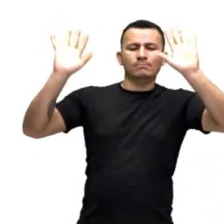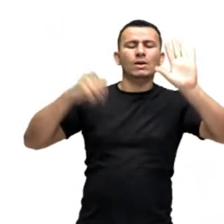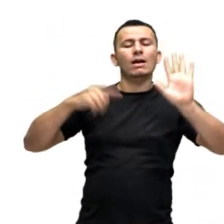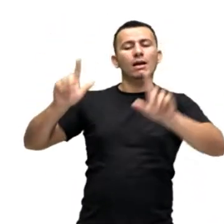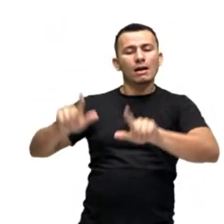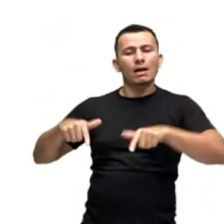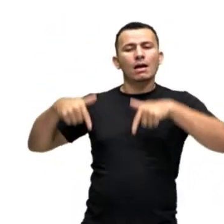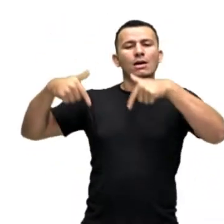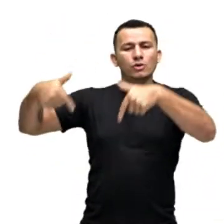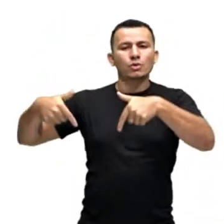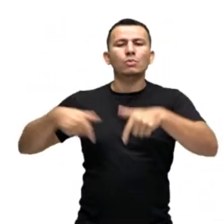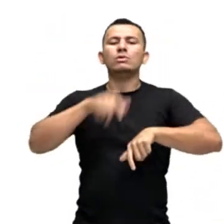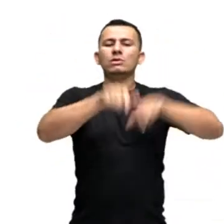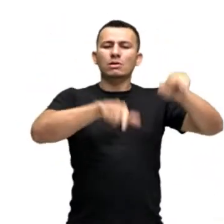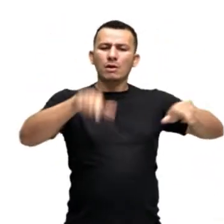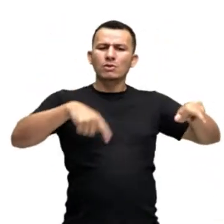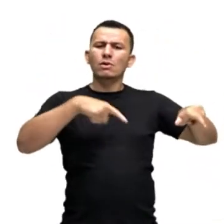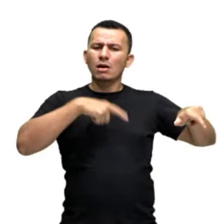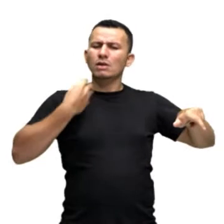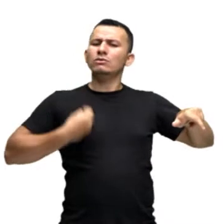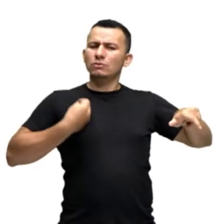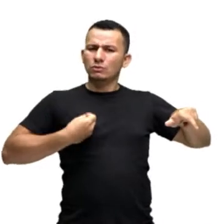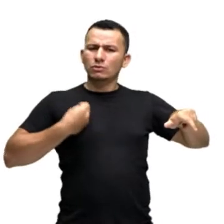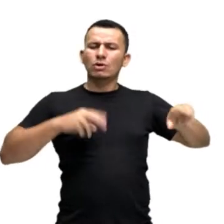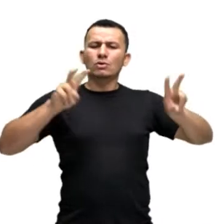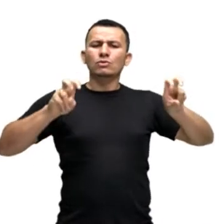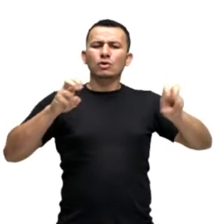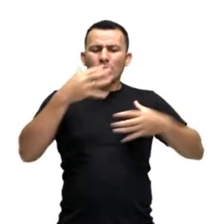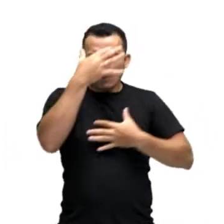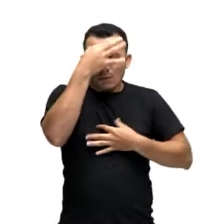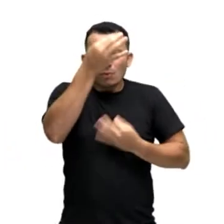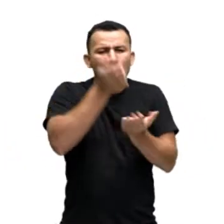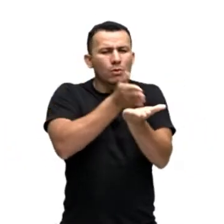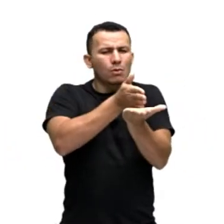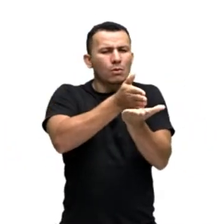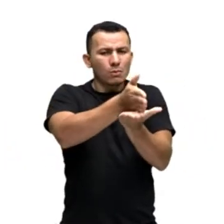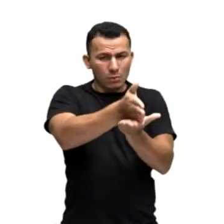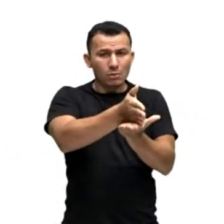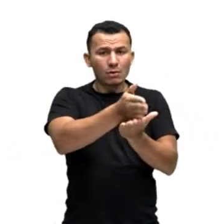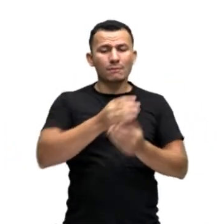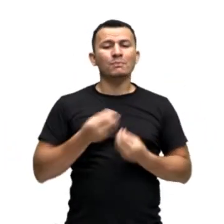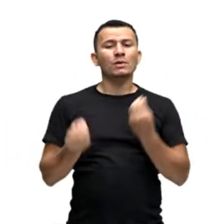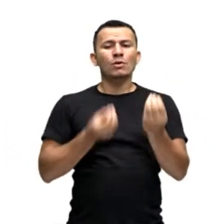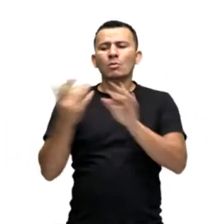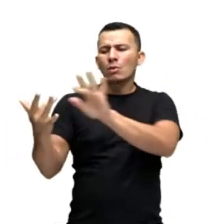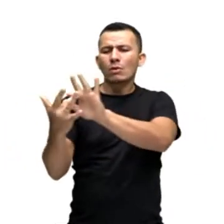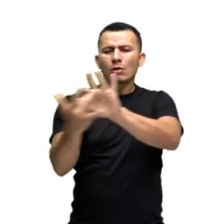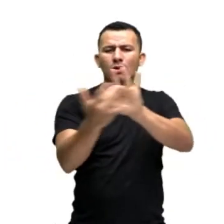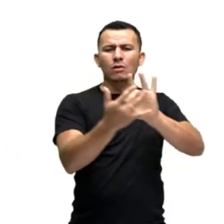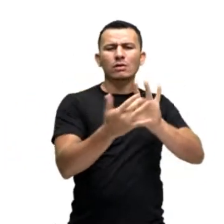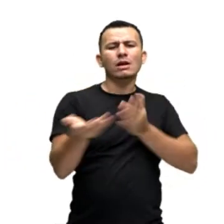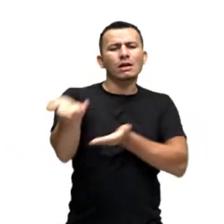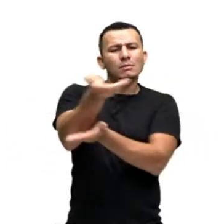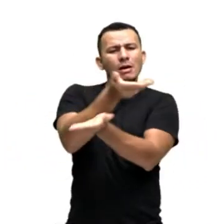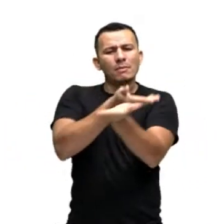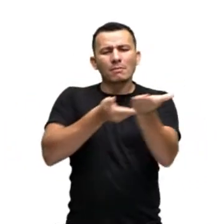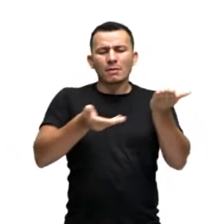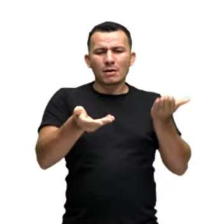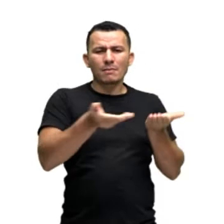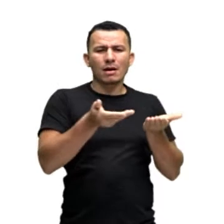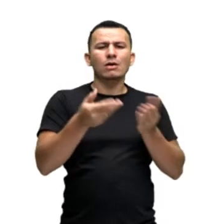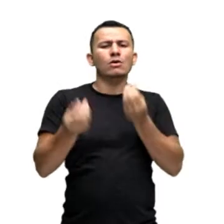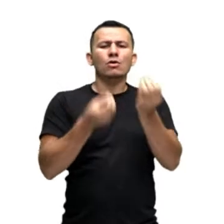fundamental que cada ser humano tem de exercer sua fé de se relacionar com o